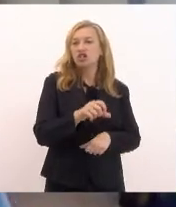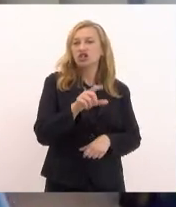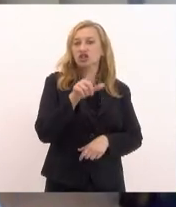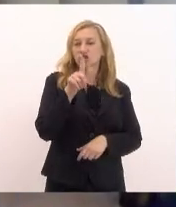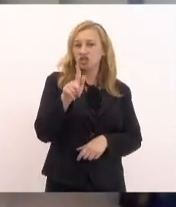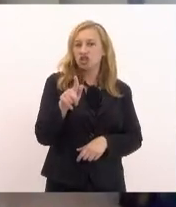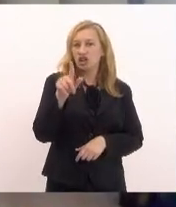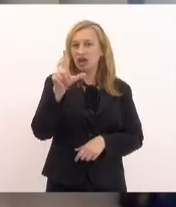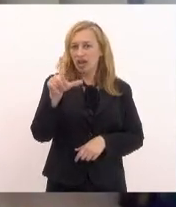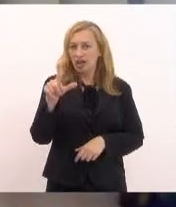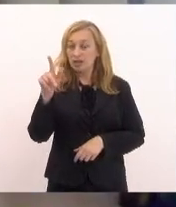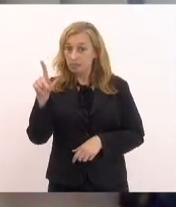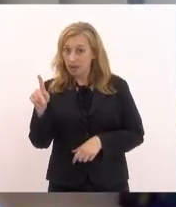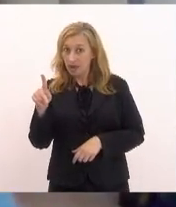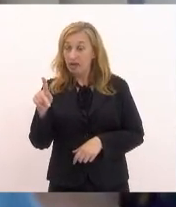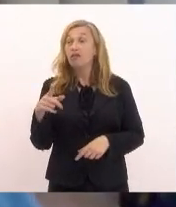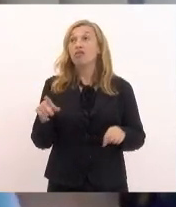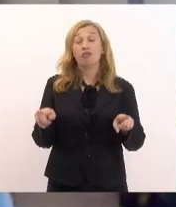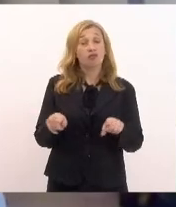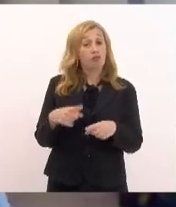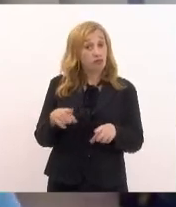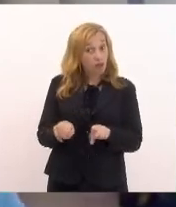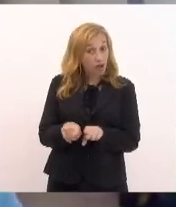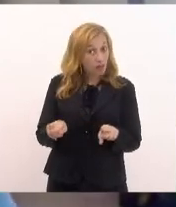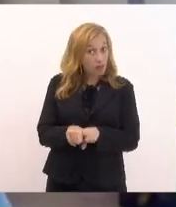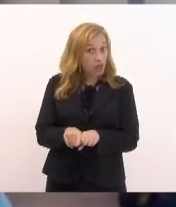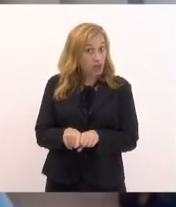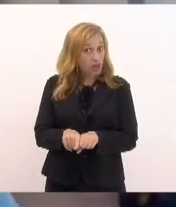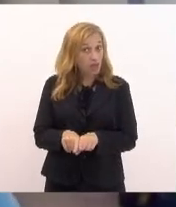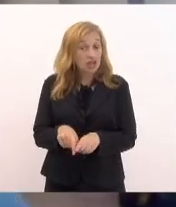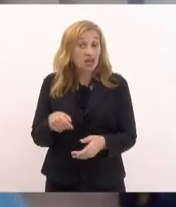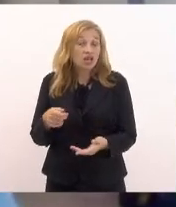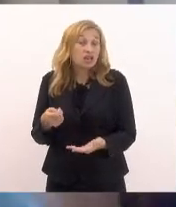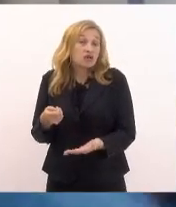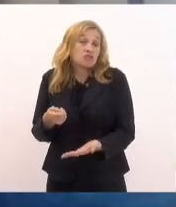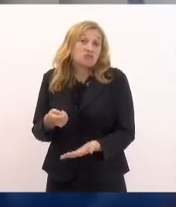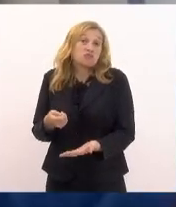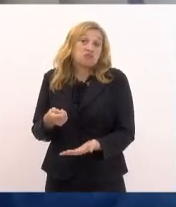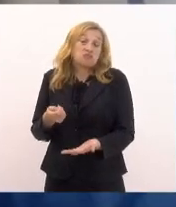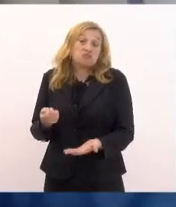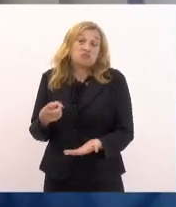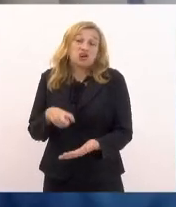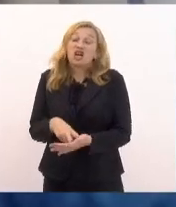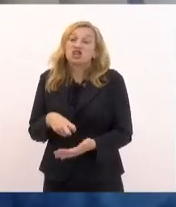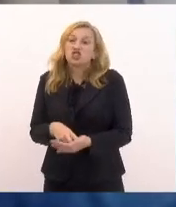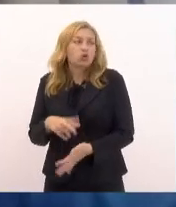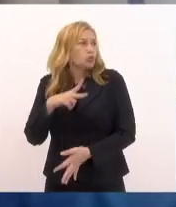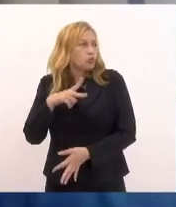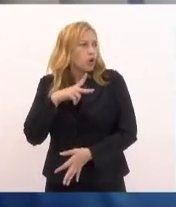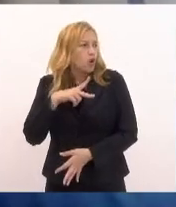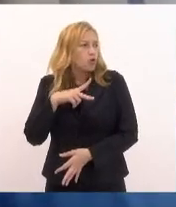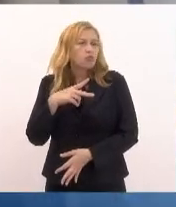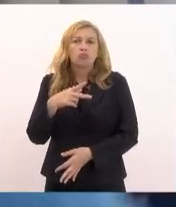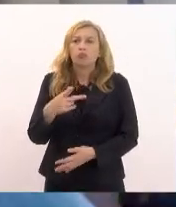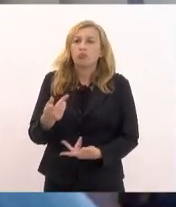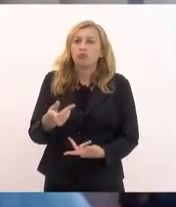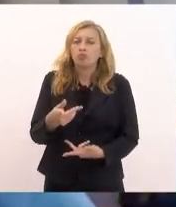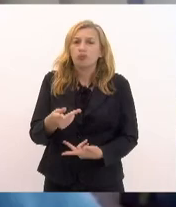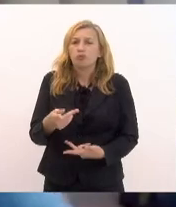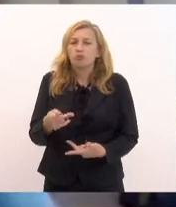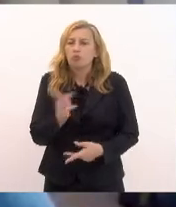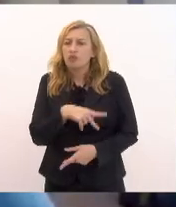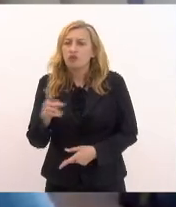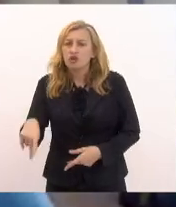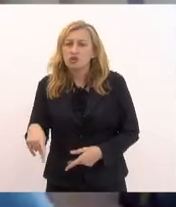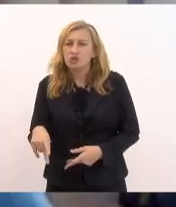gente tem dito que também é precário, que penaliza o próprio professor que está aprovado em outra matrícula e não é convocado porque